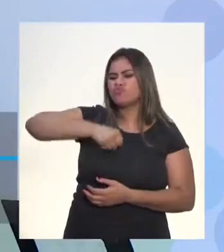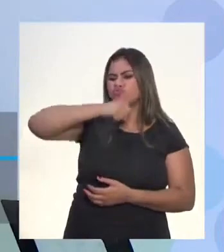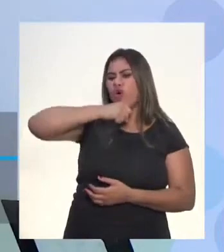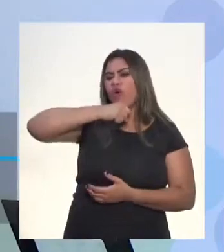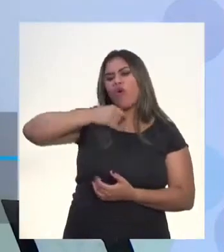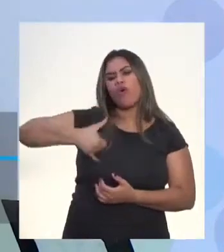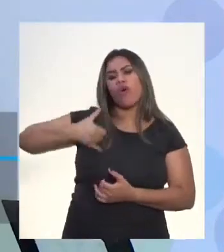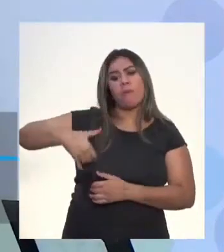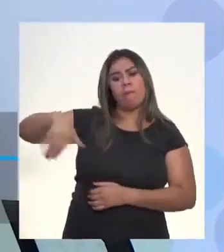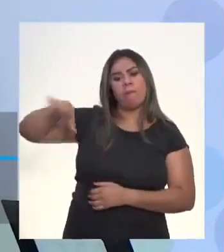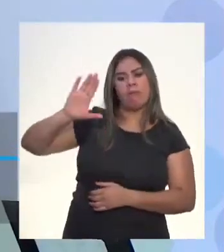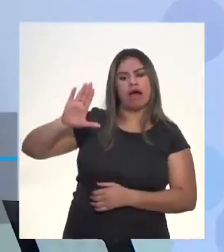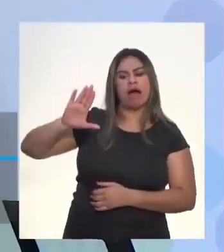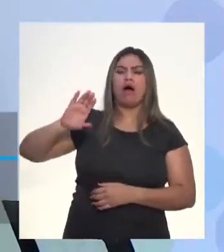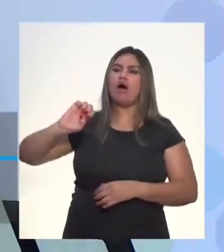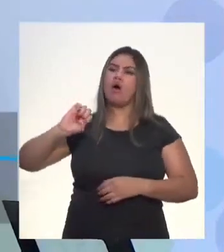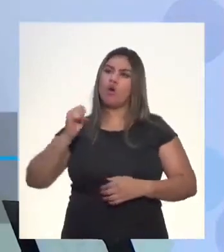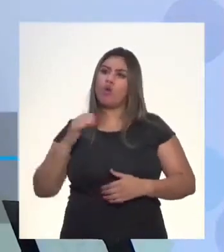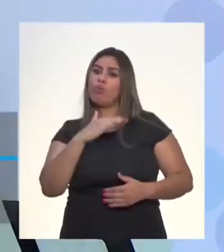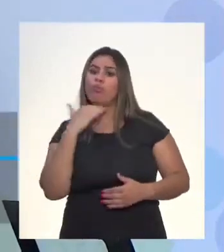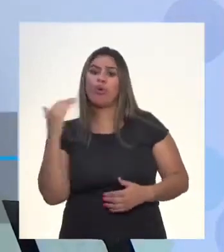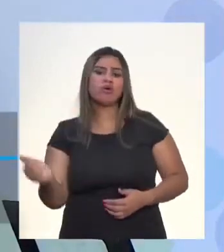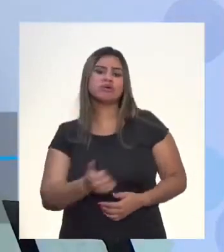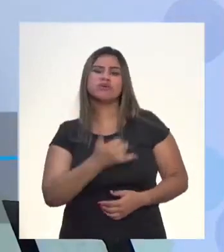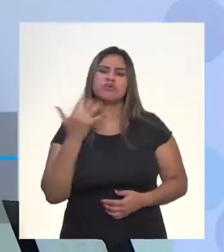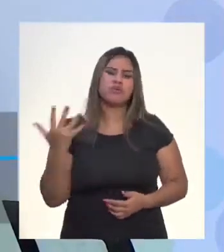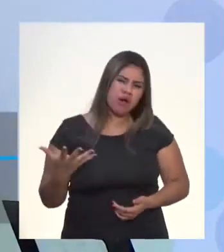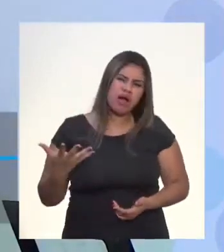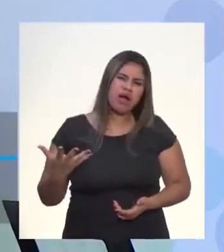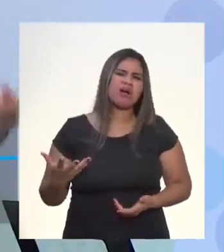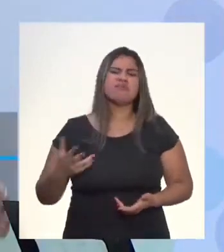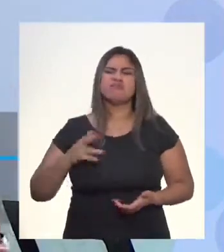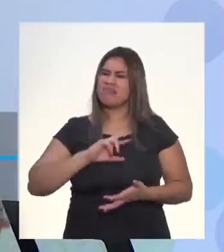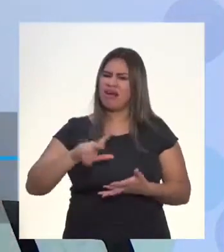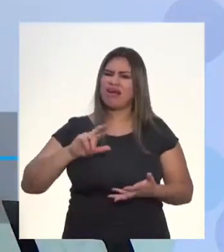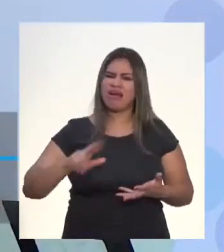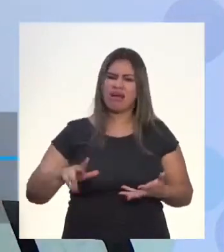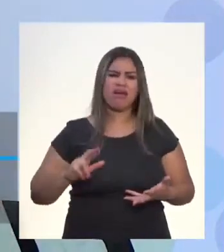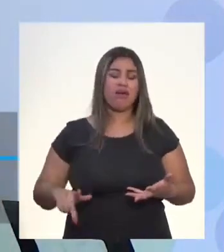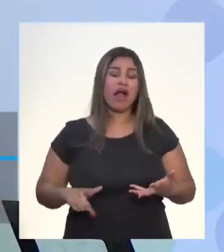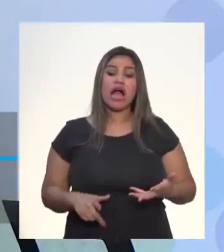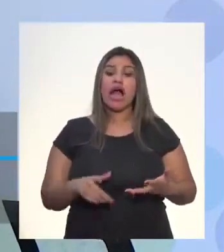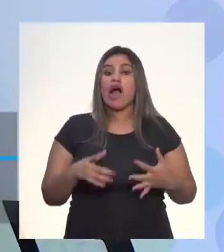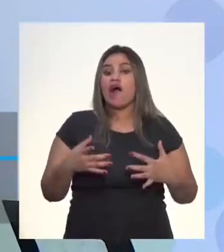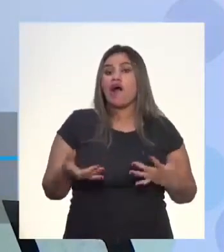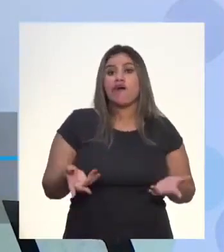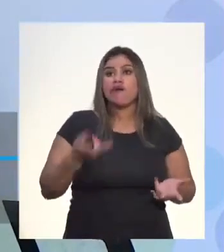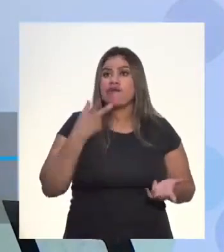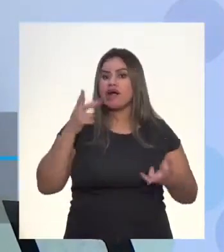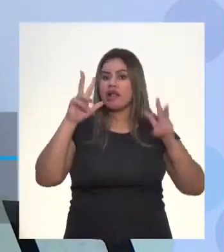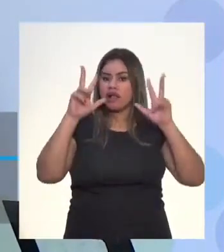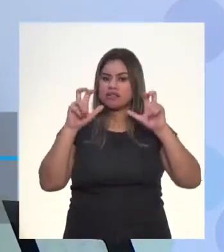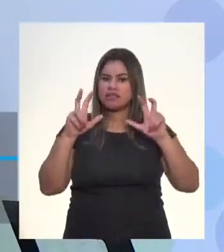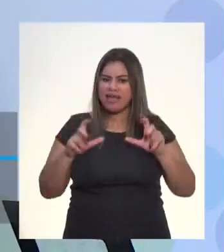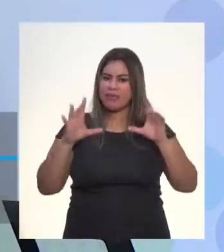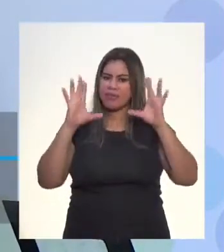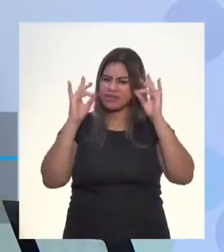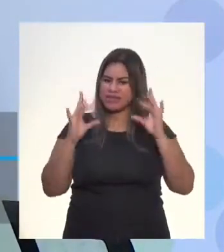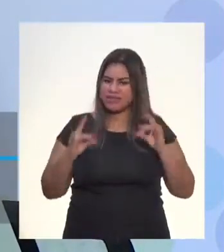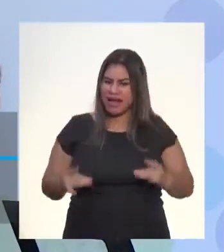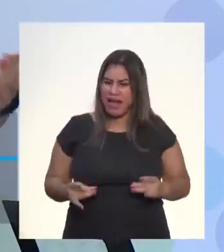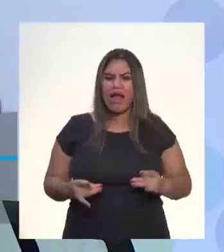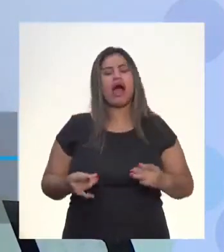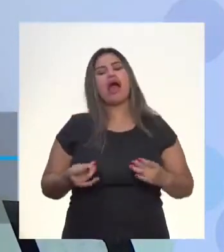mortalidade. Então, não só sobre desigualdade. Toda vez que a gente vai falar sobre um assunto, ou, por exemplo, uma pesquisa científica